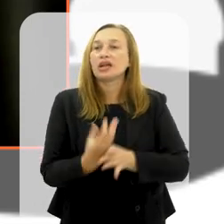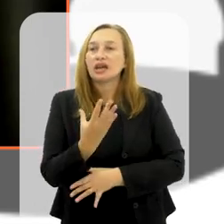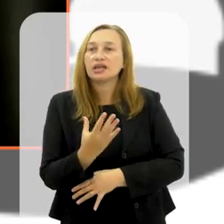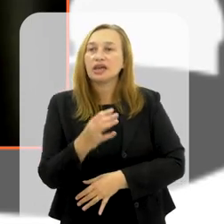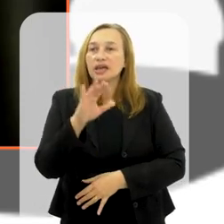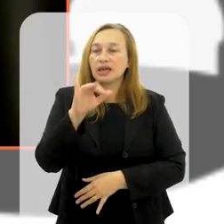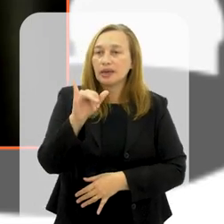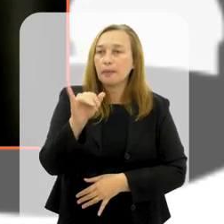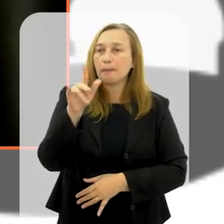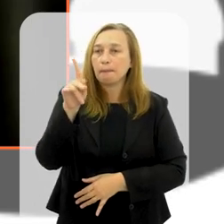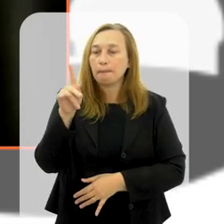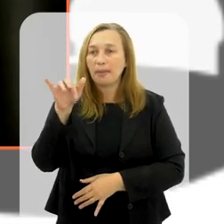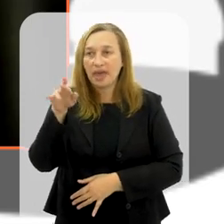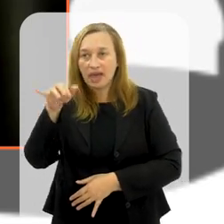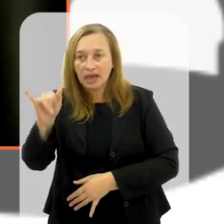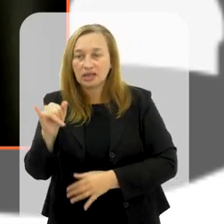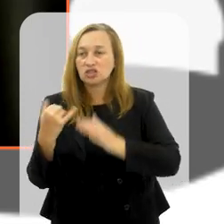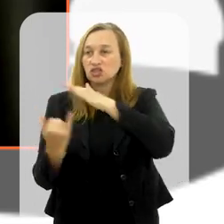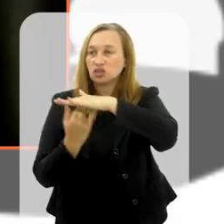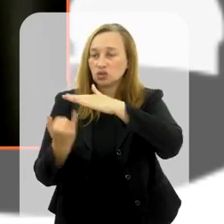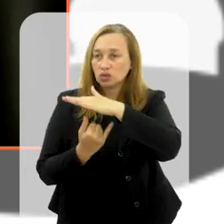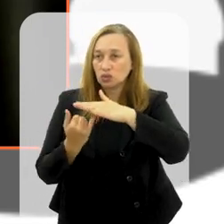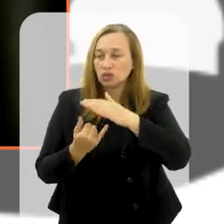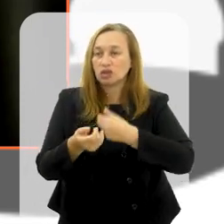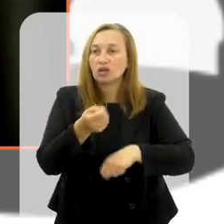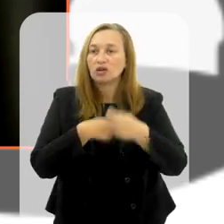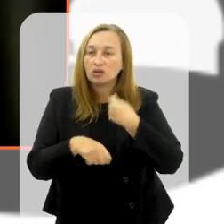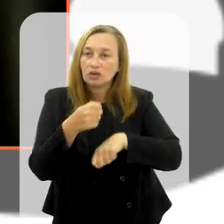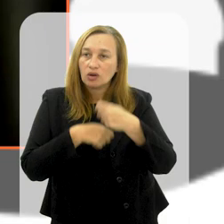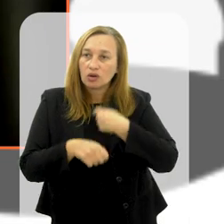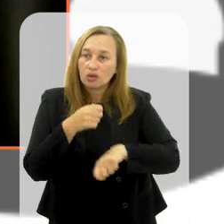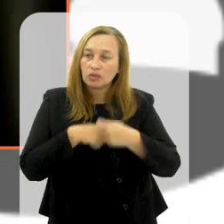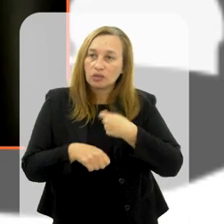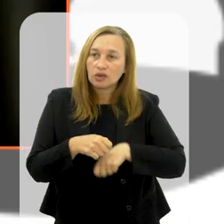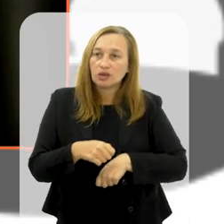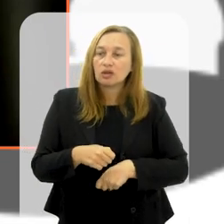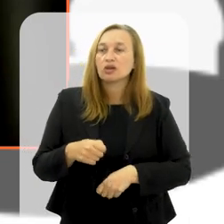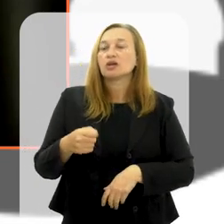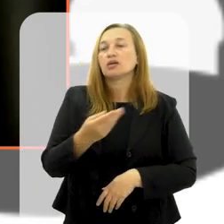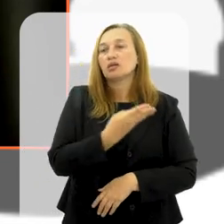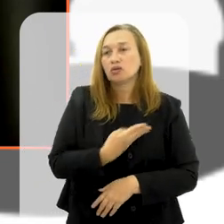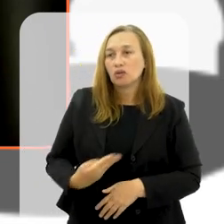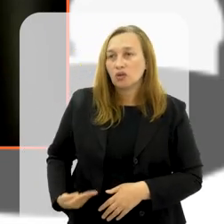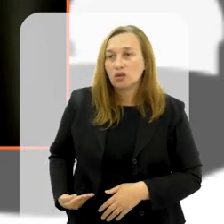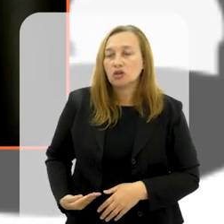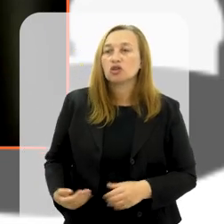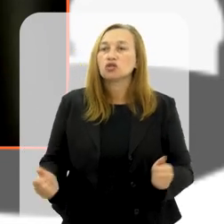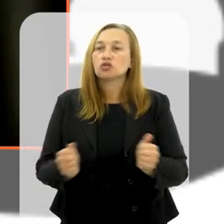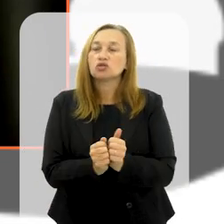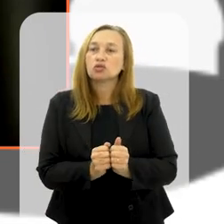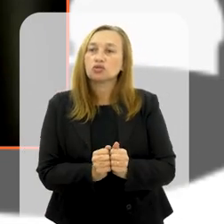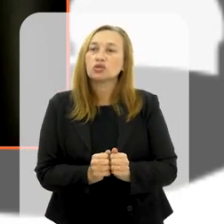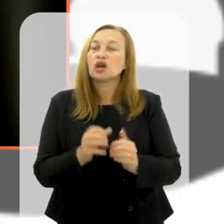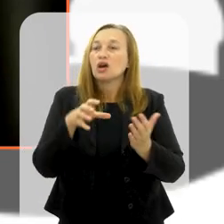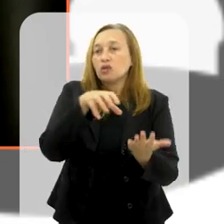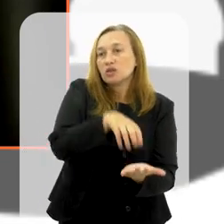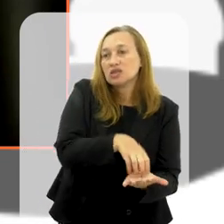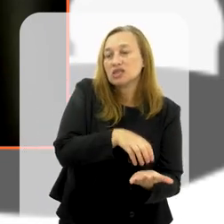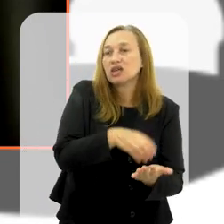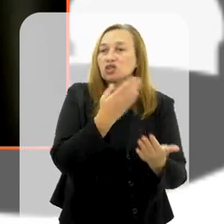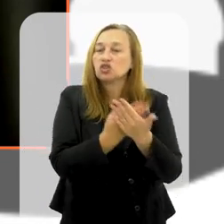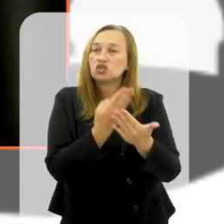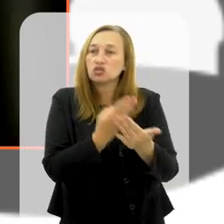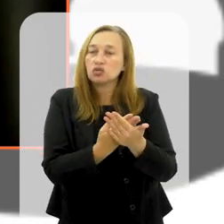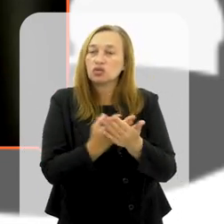formado pelo IPEA, o Instituto de Pesquisa Econômica Aplicada, que é um órgão do governo, junto com o SEBRE, o Centro de Estudos